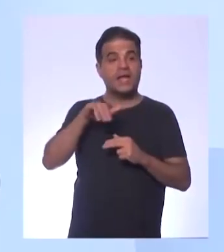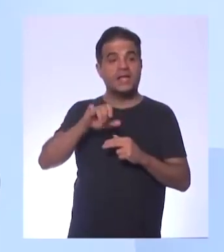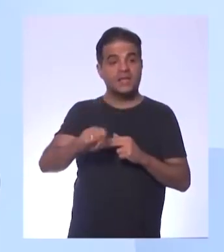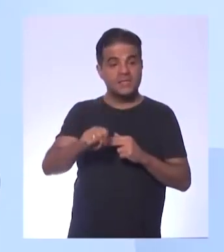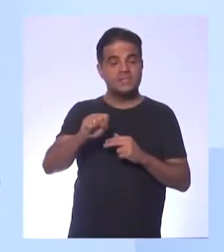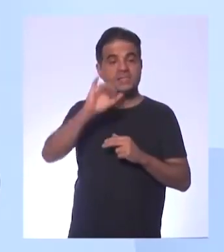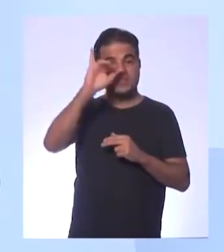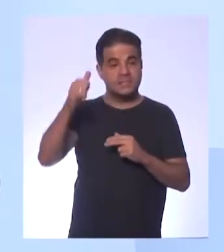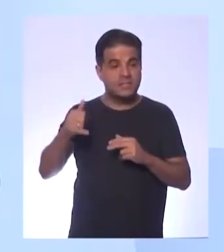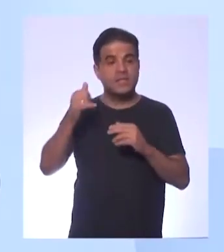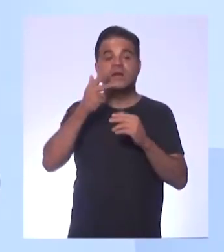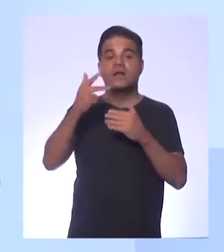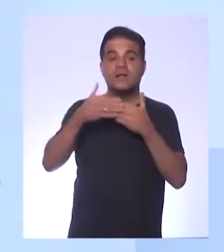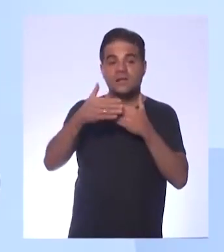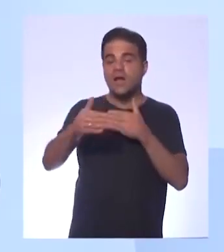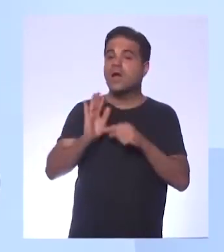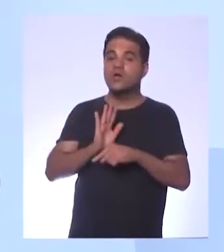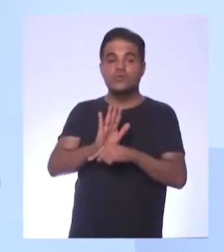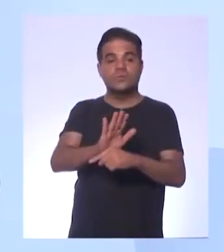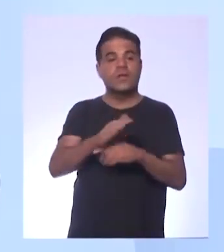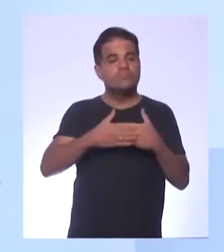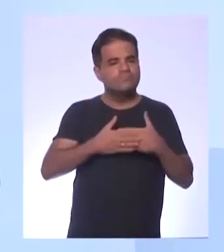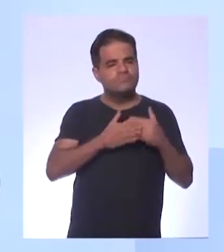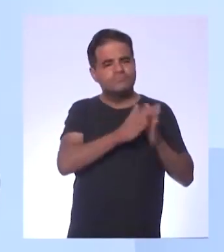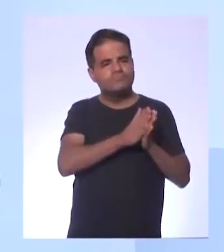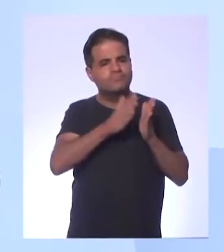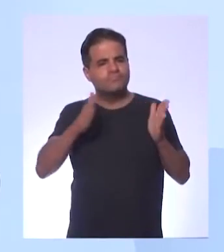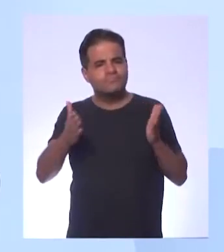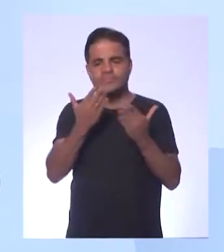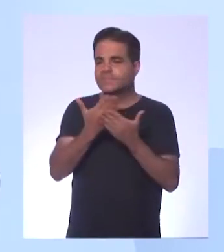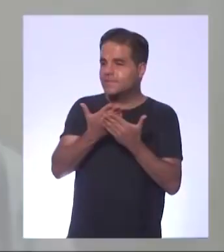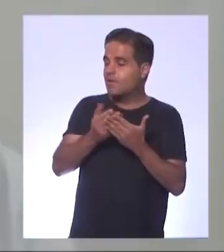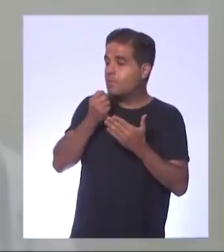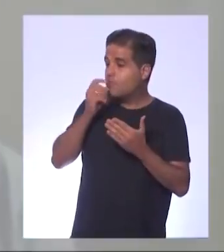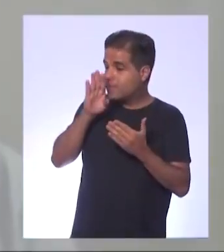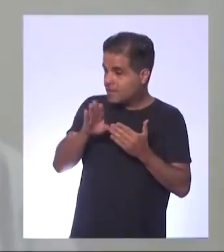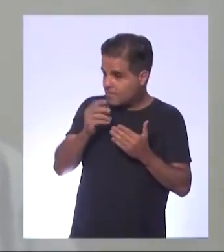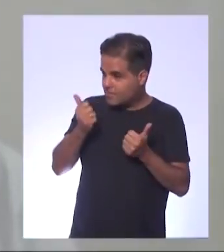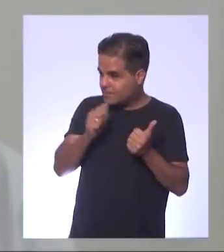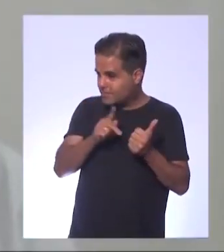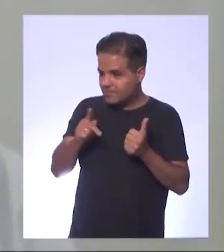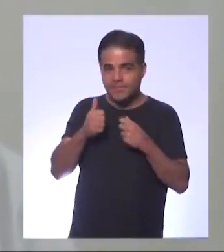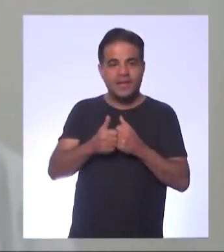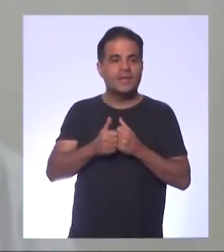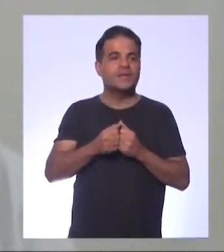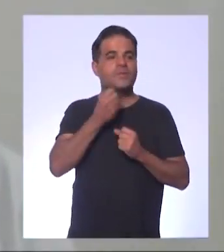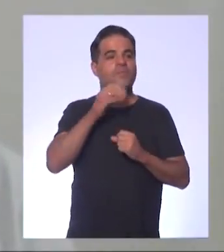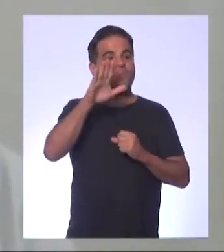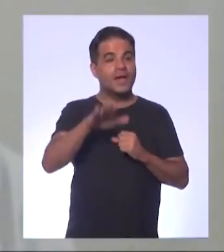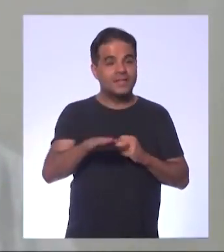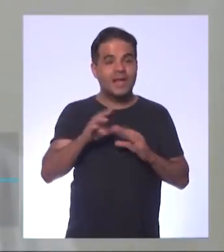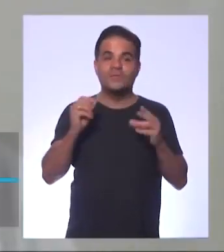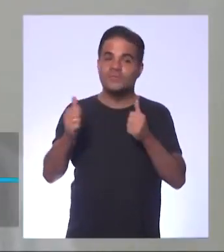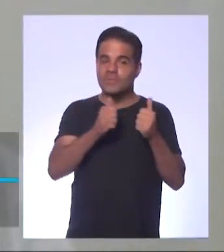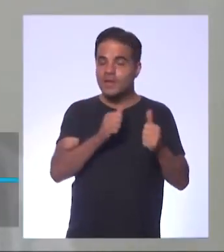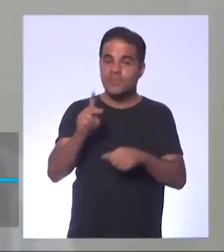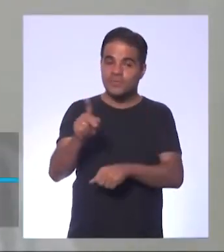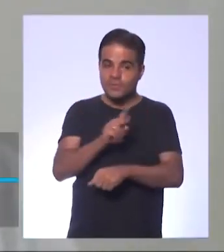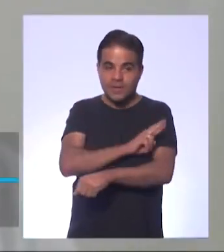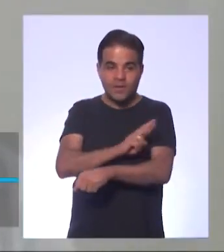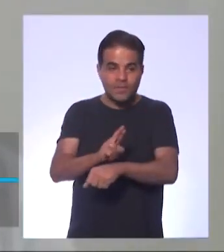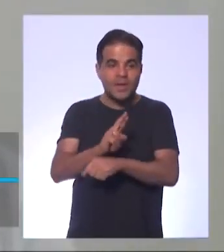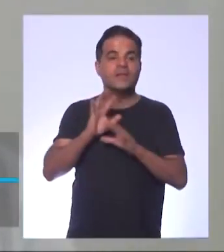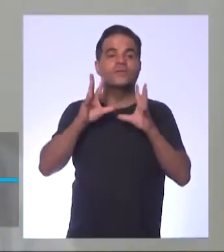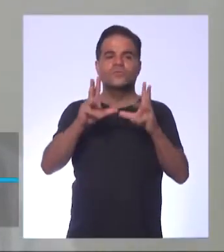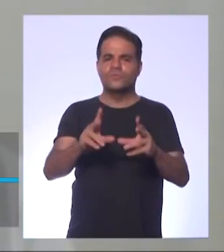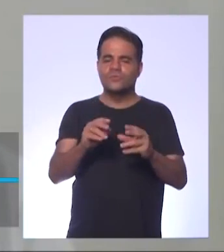Inês para me ajudar no decorrer dessa aula. Boa tarde, professora Inês, tudo bem? Olá, boa tarde, professora Roberta. Boa